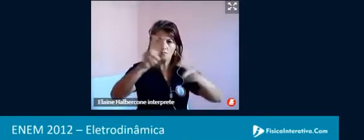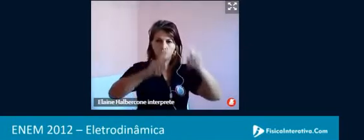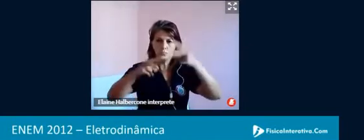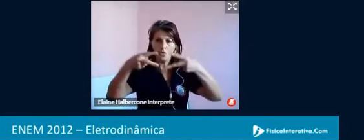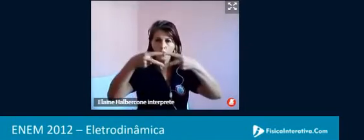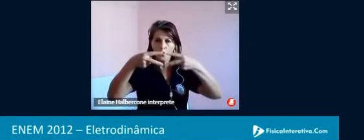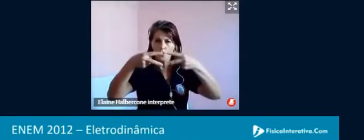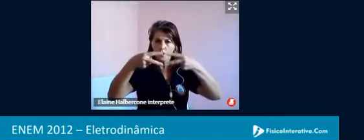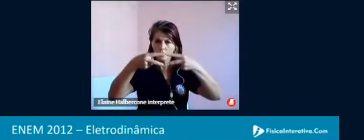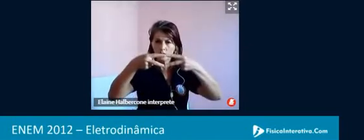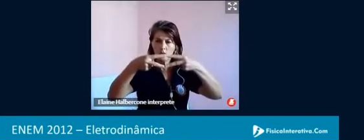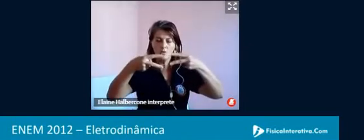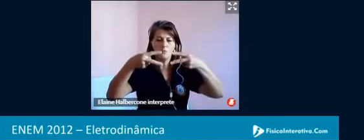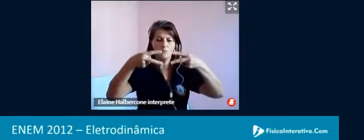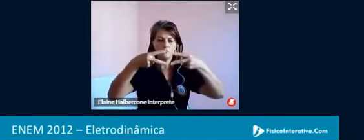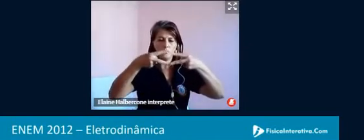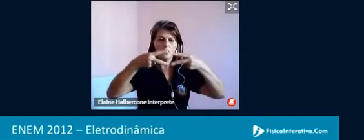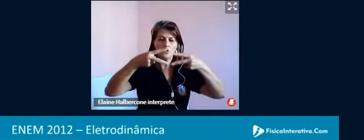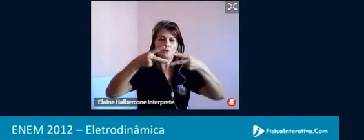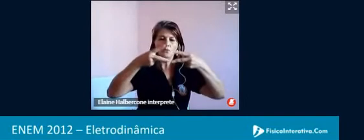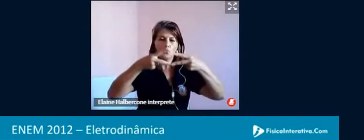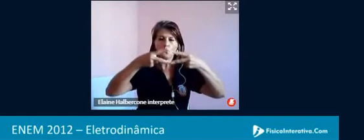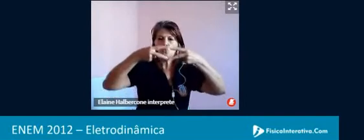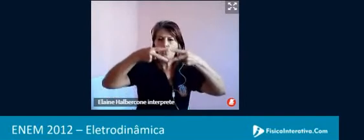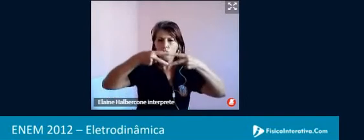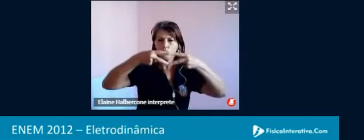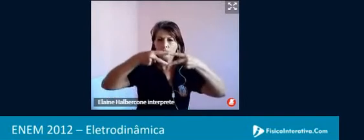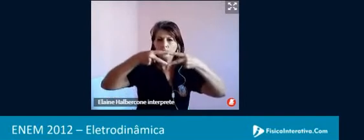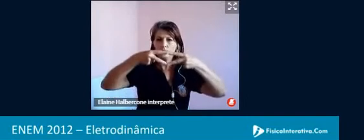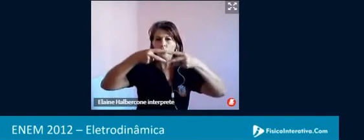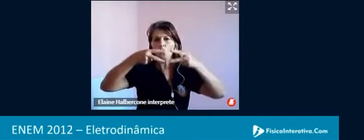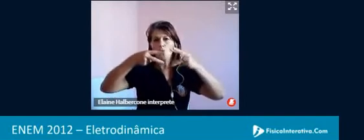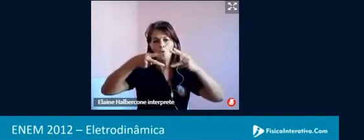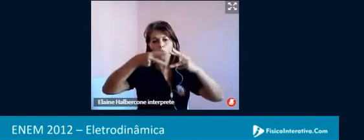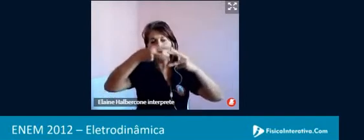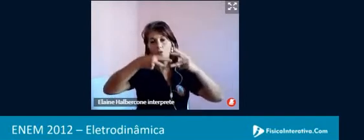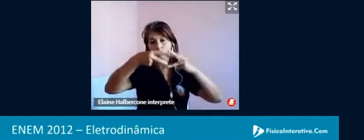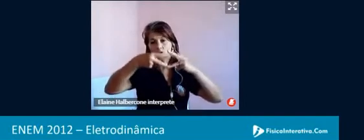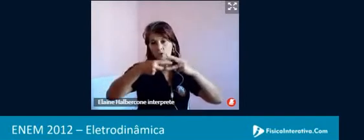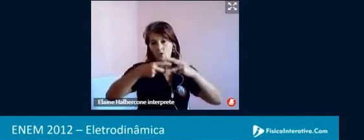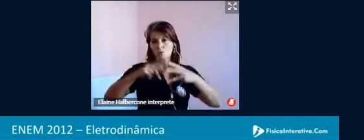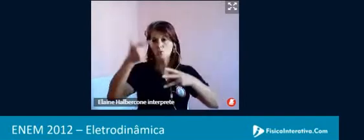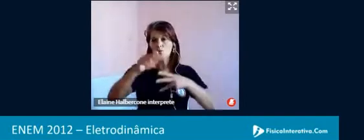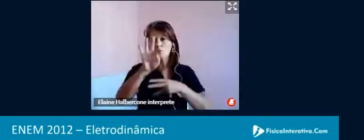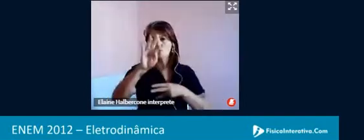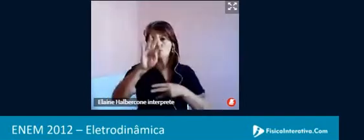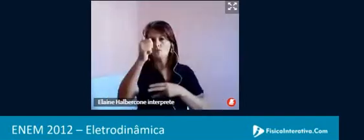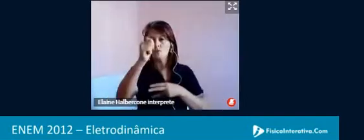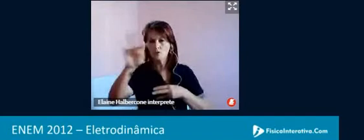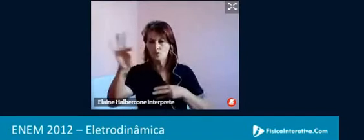conexões aqui, ó, tá? Colocando chave 1, chave 2. Esse tipo de chave não tem lá no FET, mas com paciência